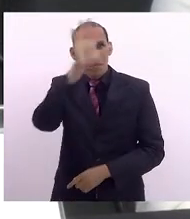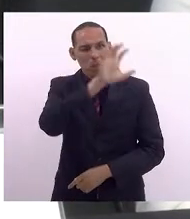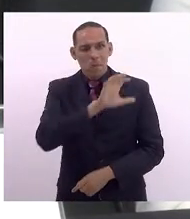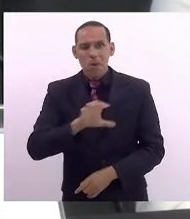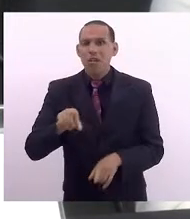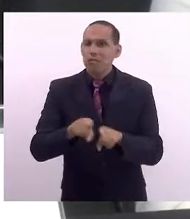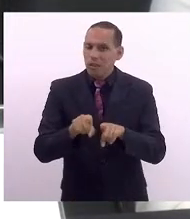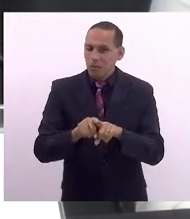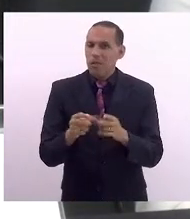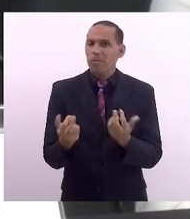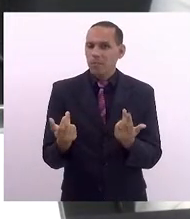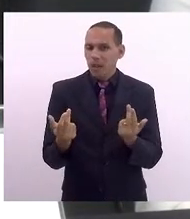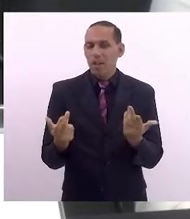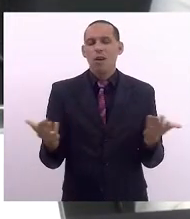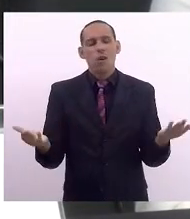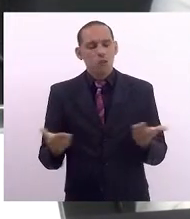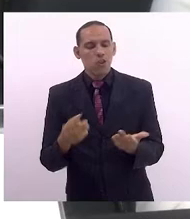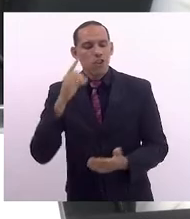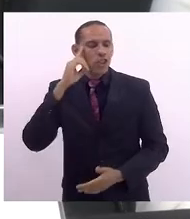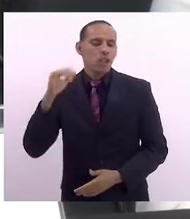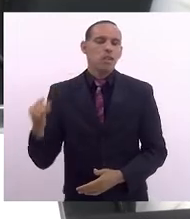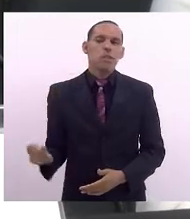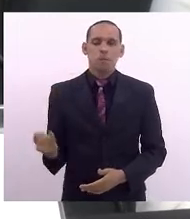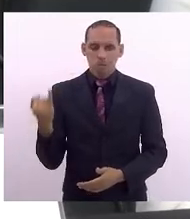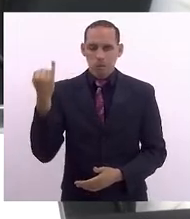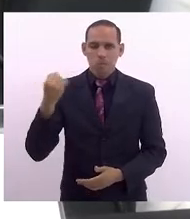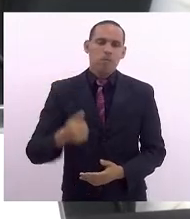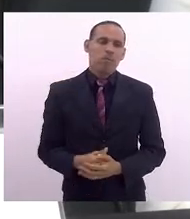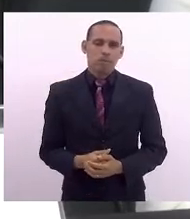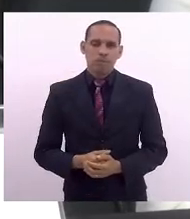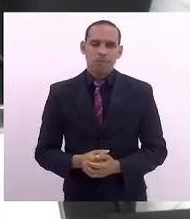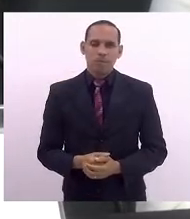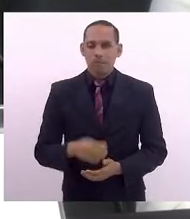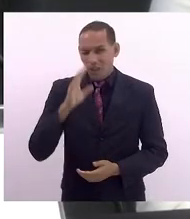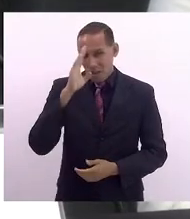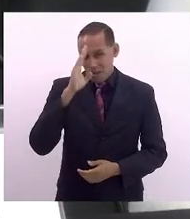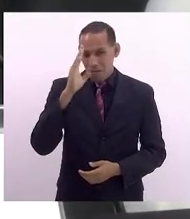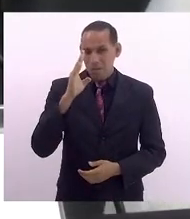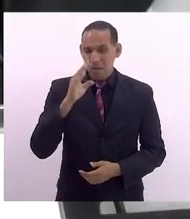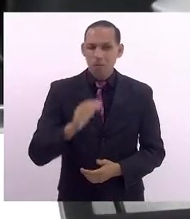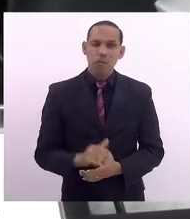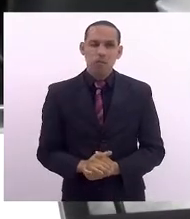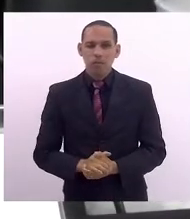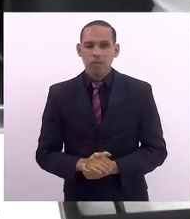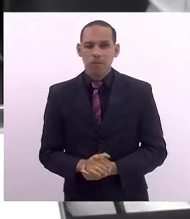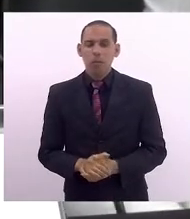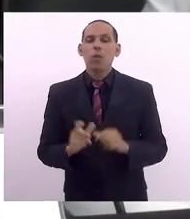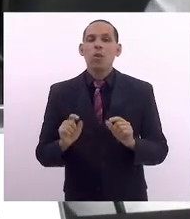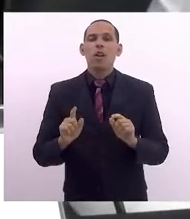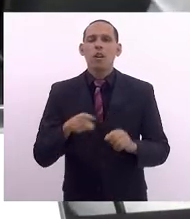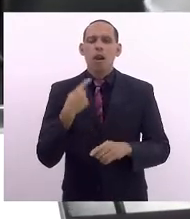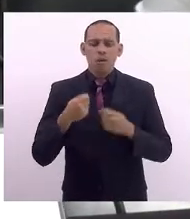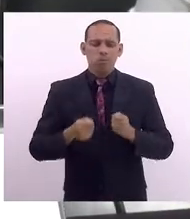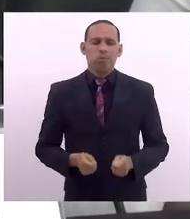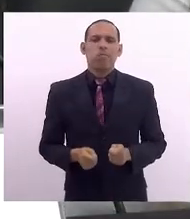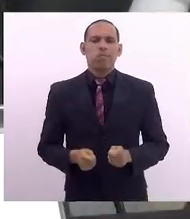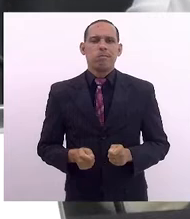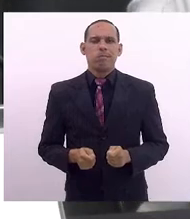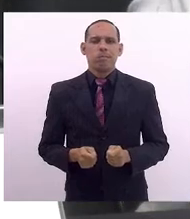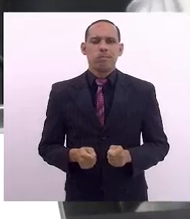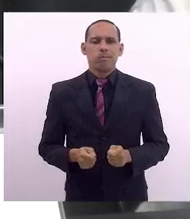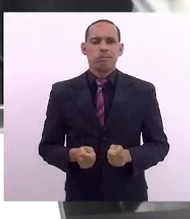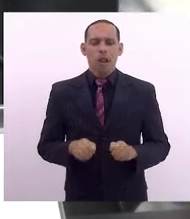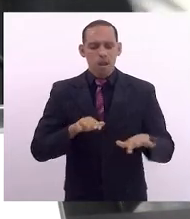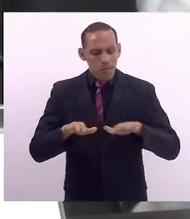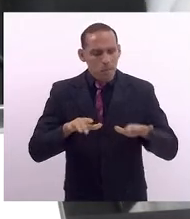Então, por isso que hoje é um dia aqui importante para todo mundo, e, principalmente, para demarcar posição, né, de que existe